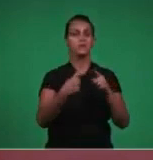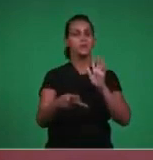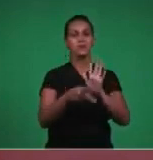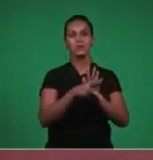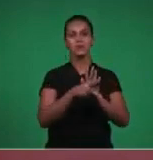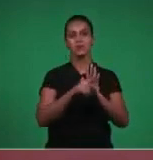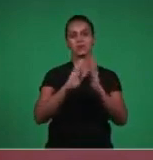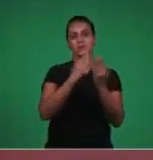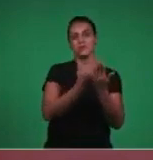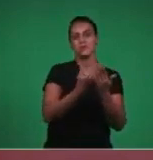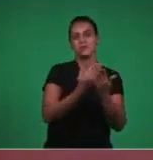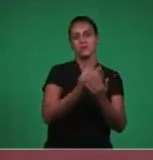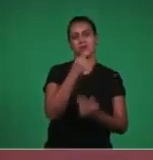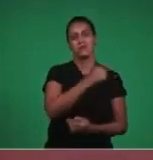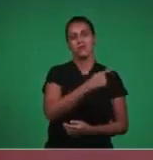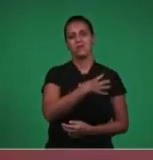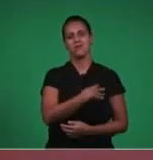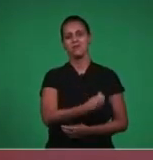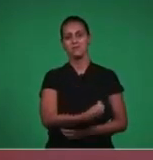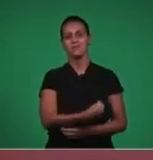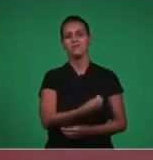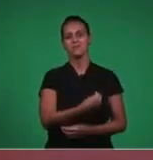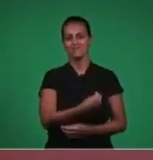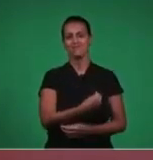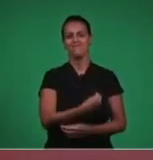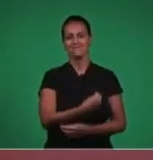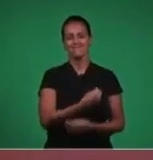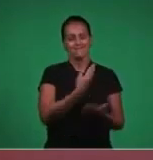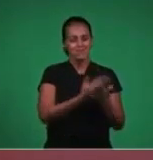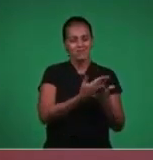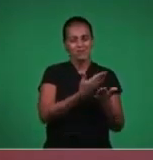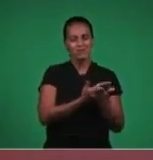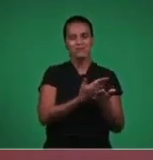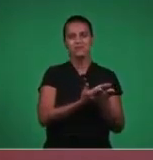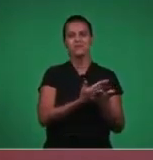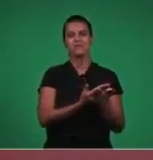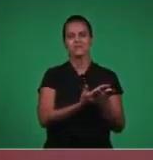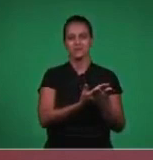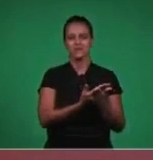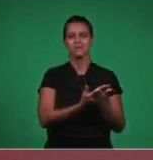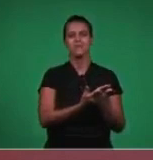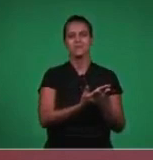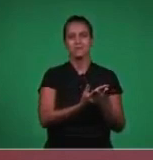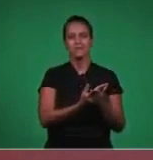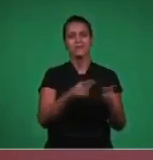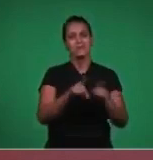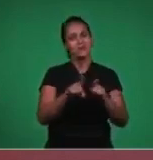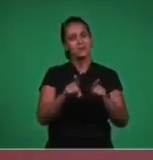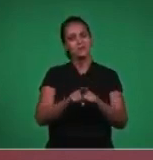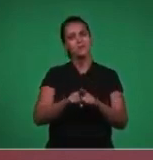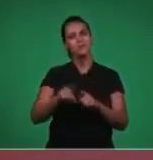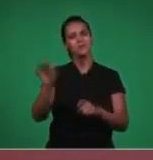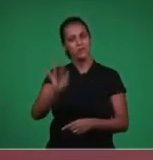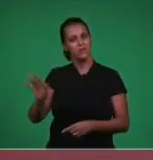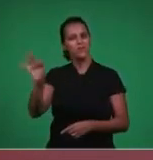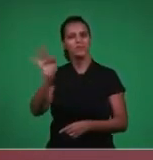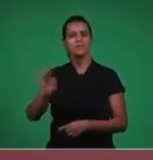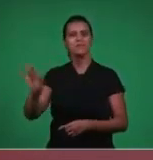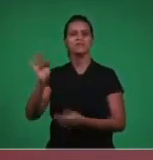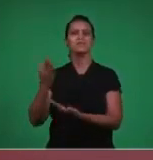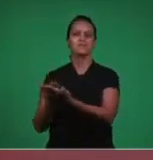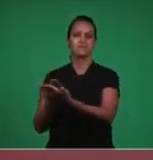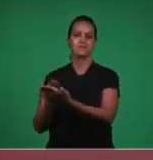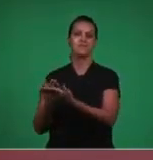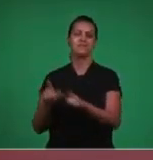filhos, que estão em ambientes escolares e também estão nas universidades. Antes de